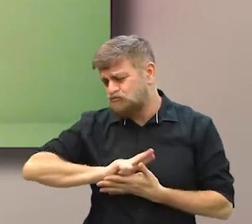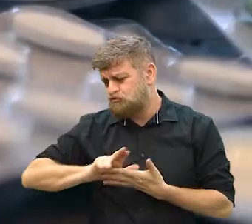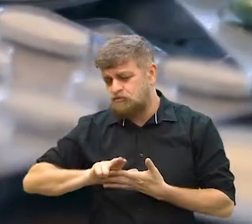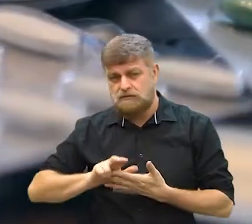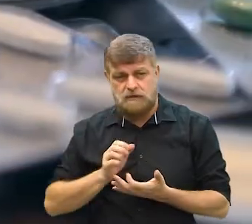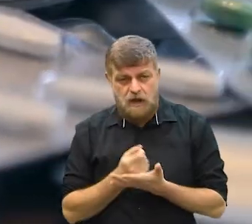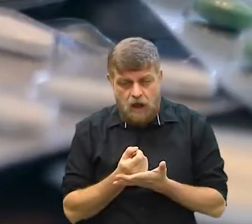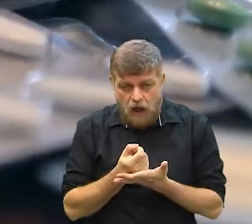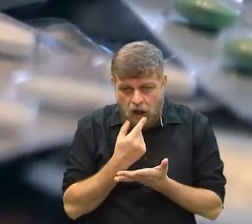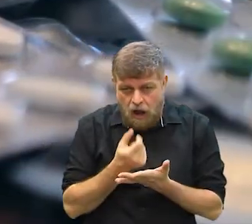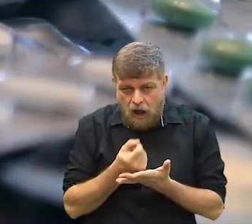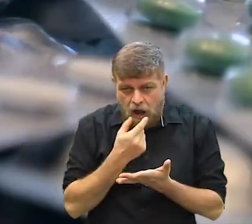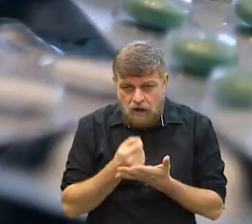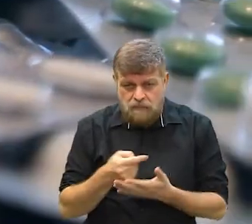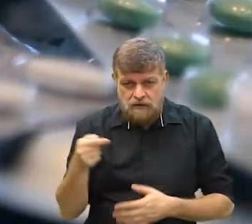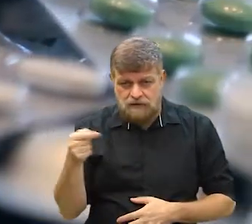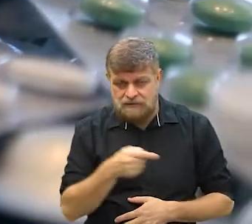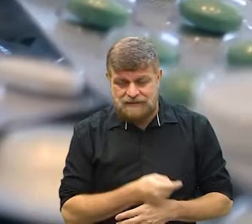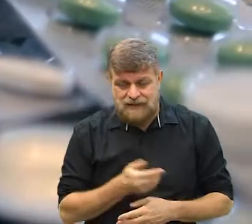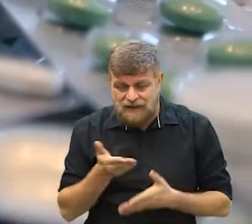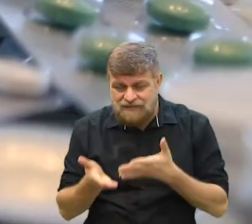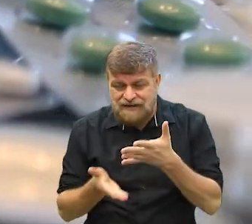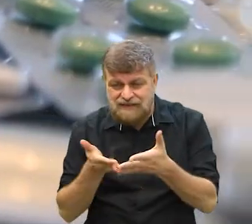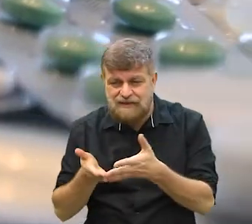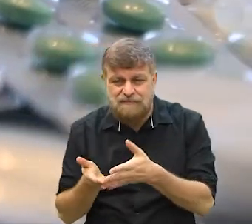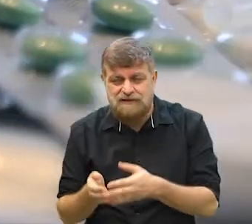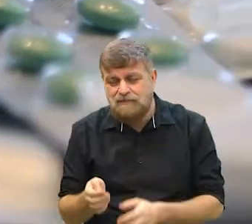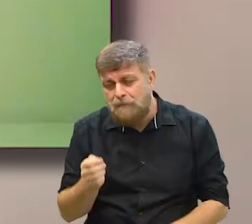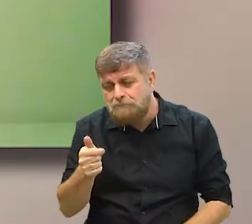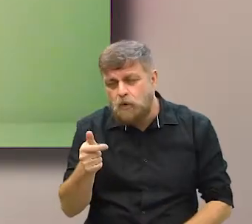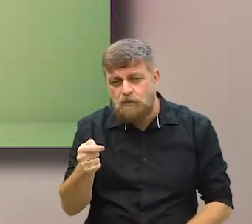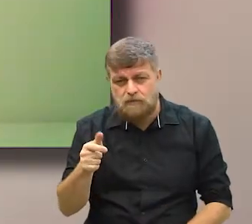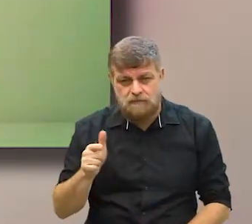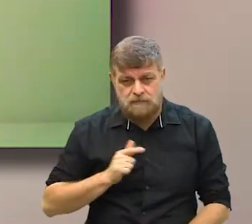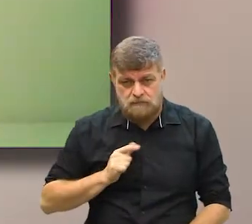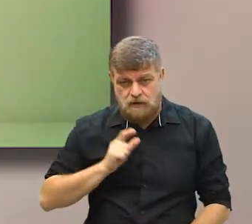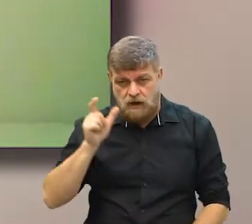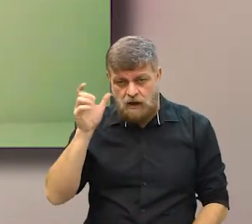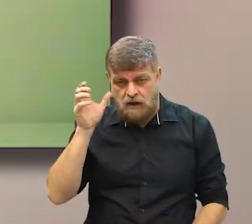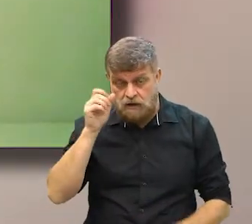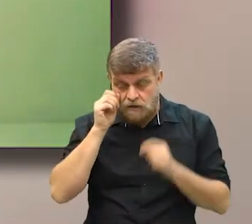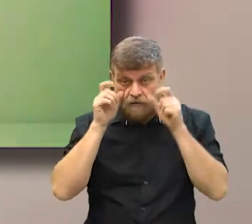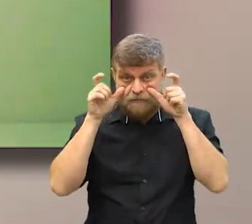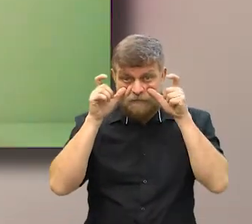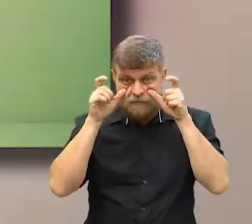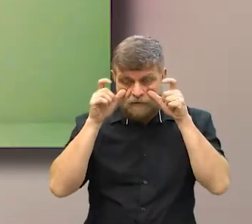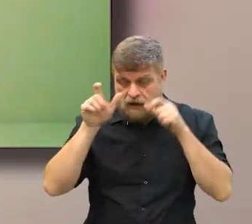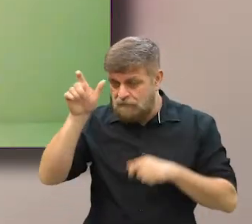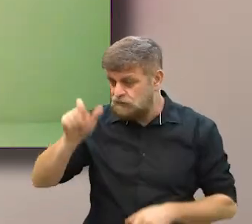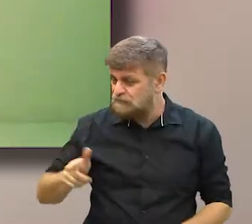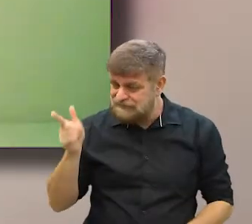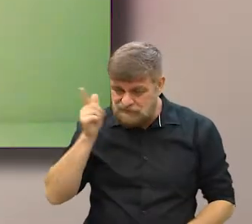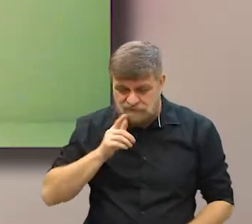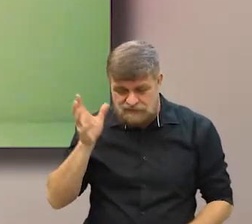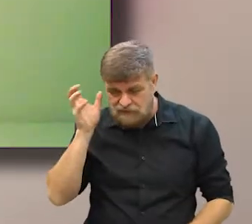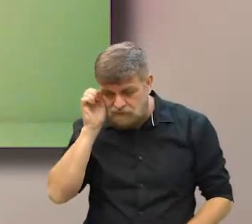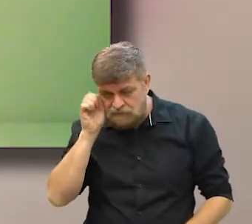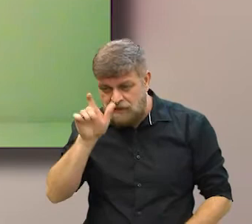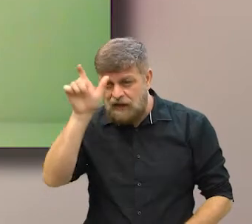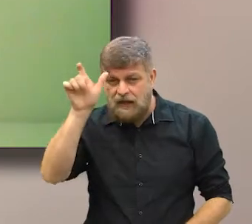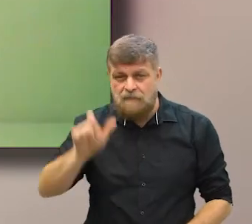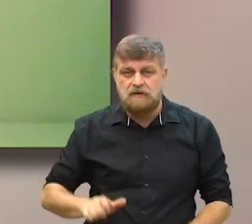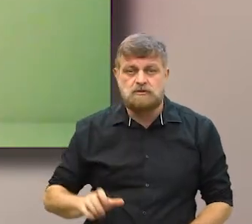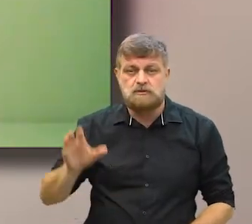Curiosamente, os remédios são a menor parte do tratamento. Nas insônias, por exemplo, como eu mencionei, a gente tem